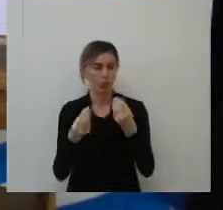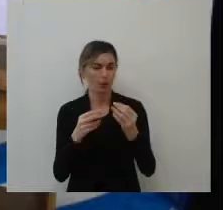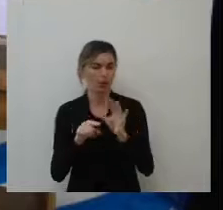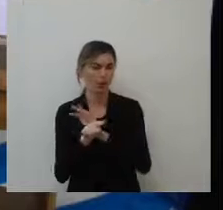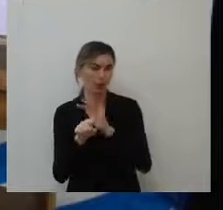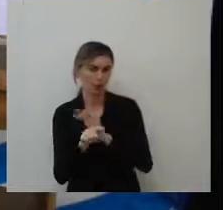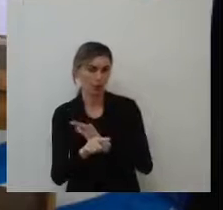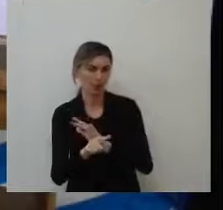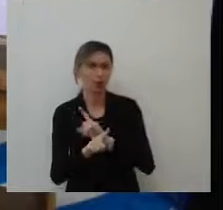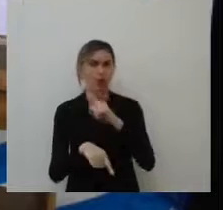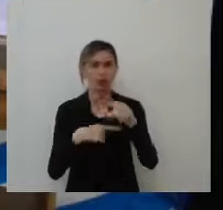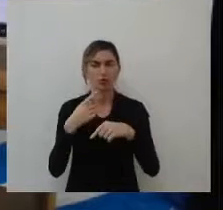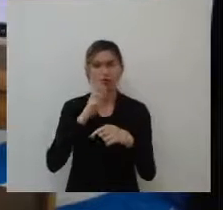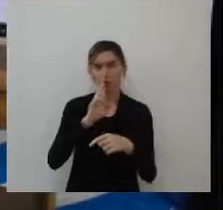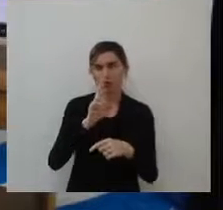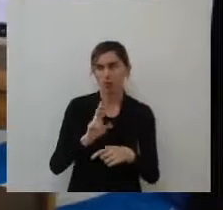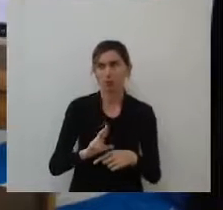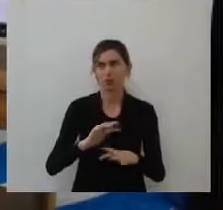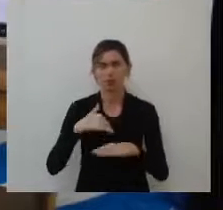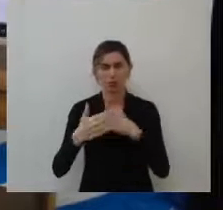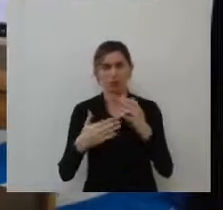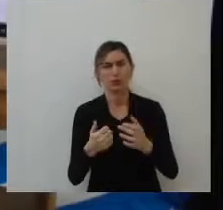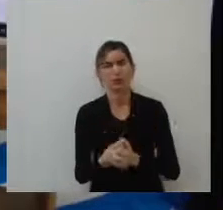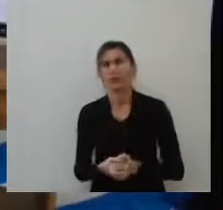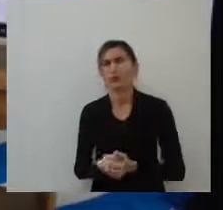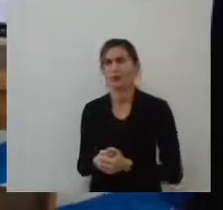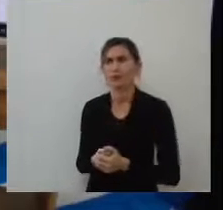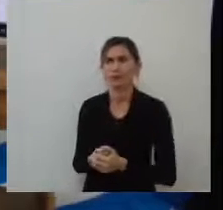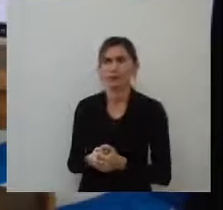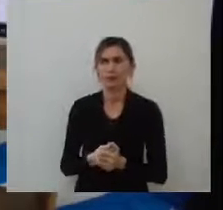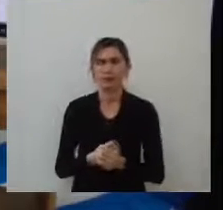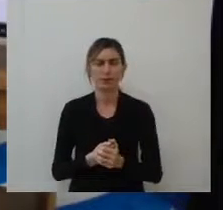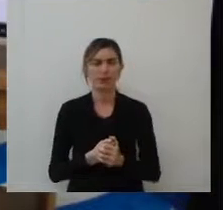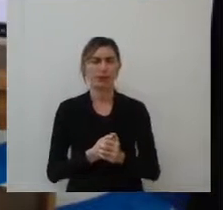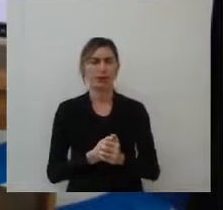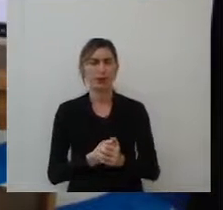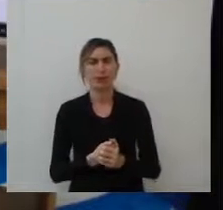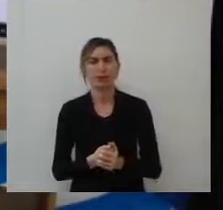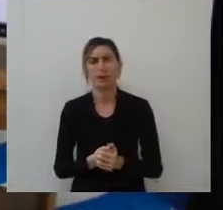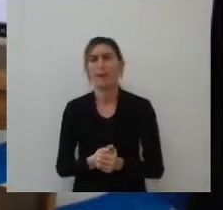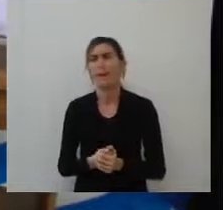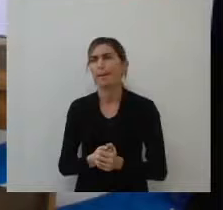perguntas para que a gente possa desenvolver mais. Ó, gente,